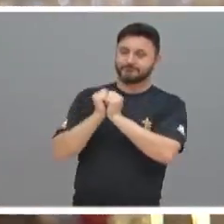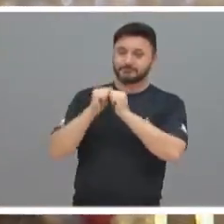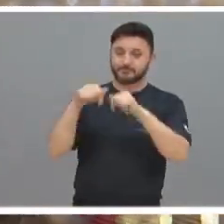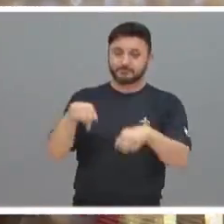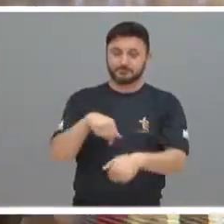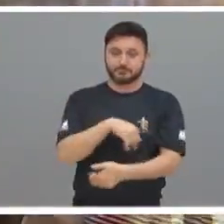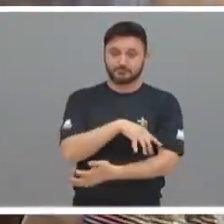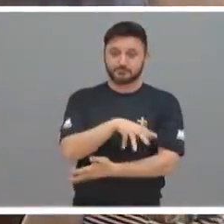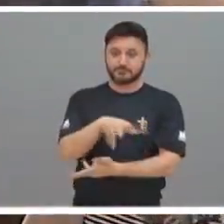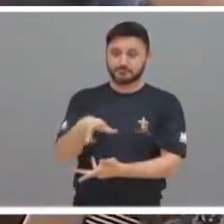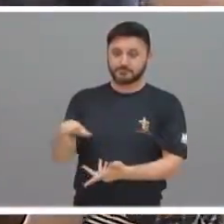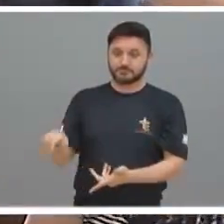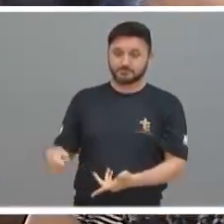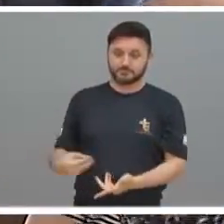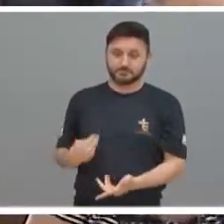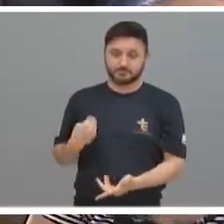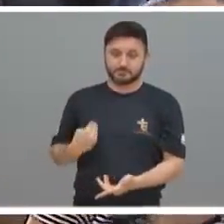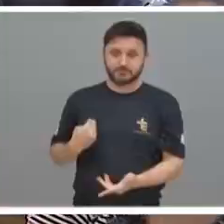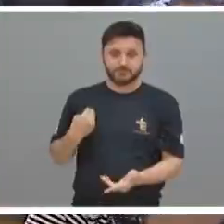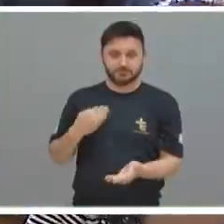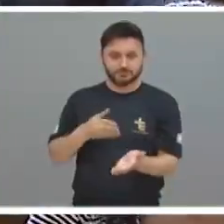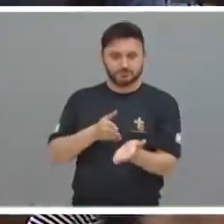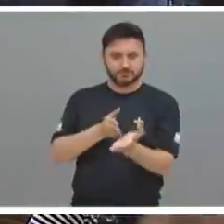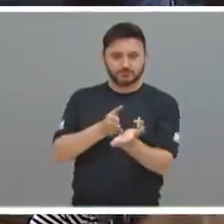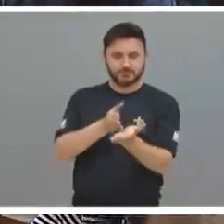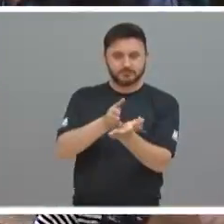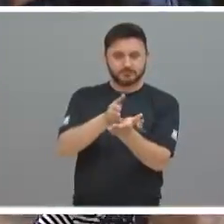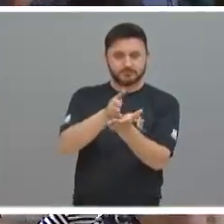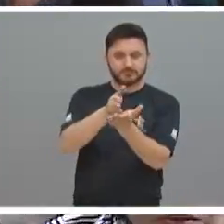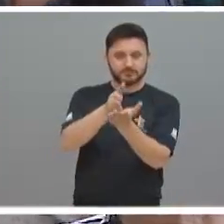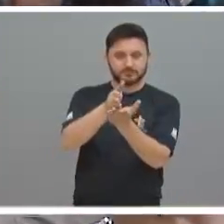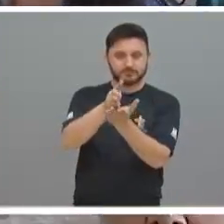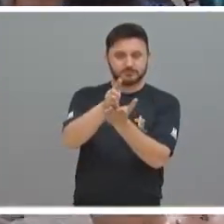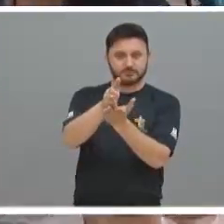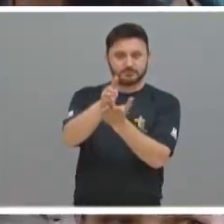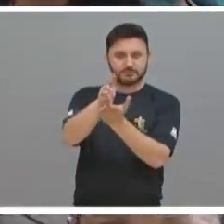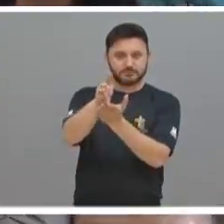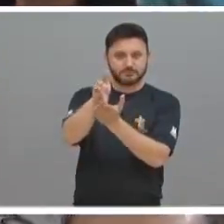Junto a Ele na terra dos